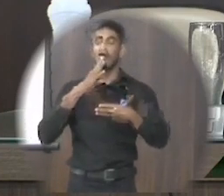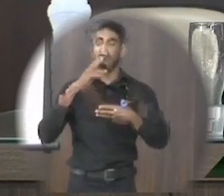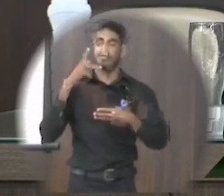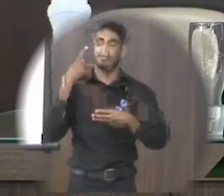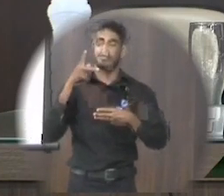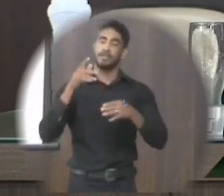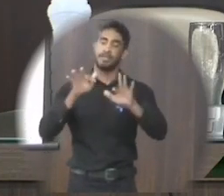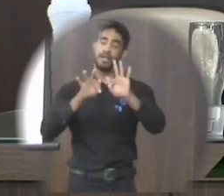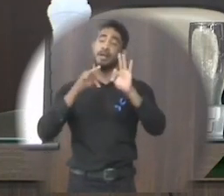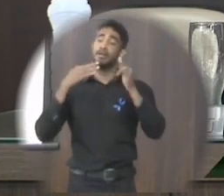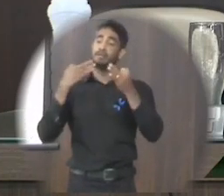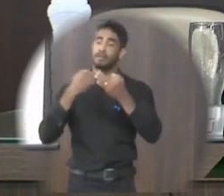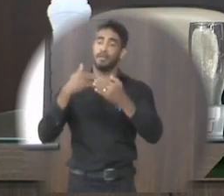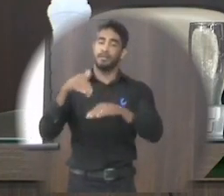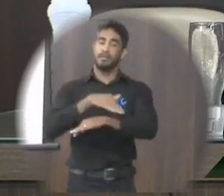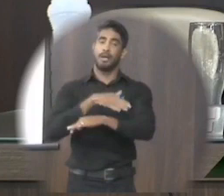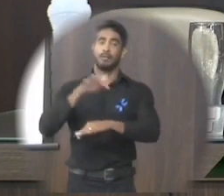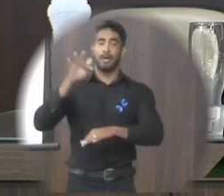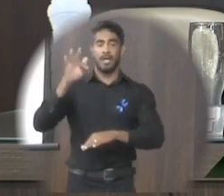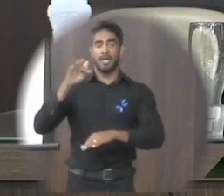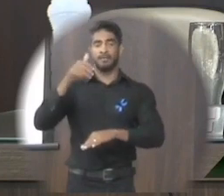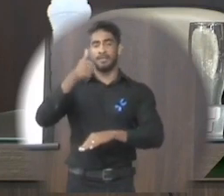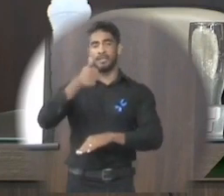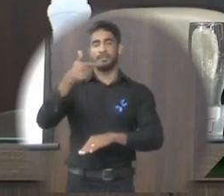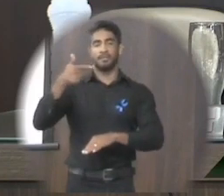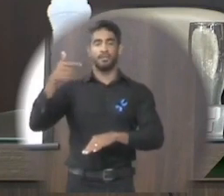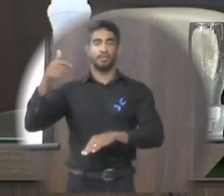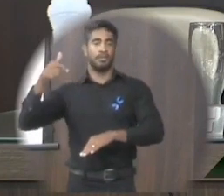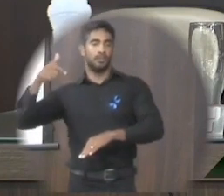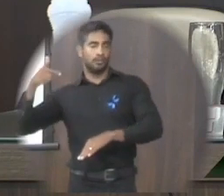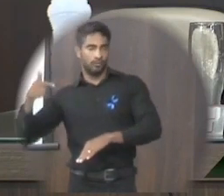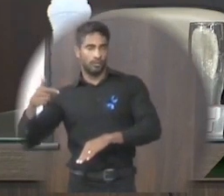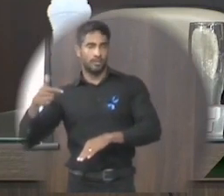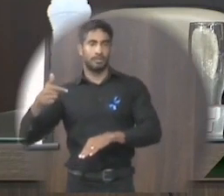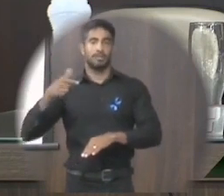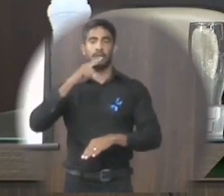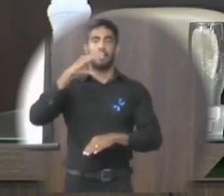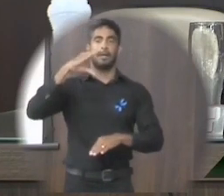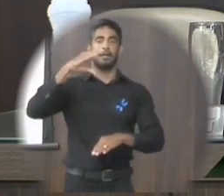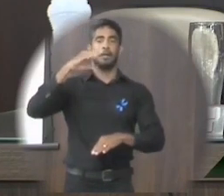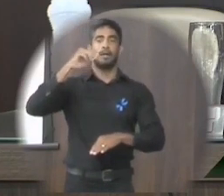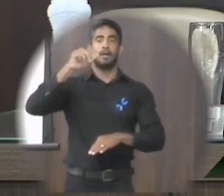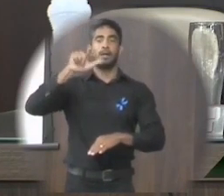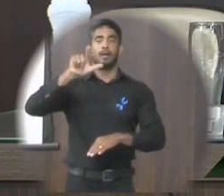familiares na rua F 122, residencial Clarita.